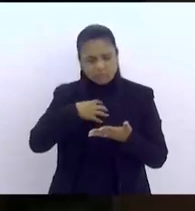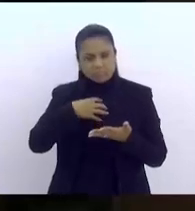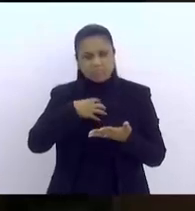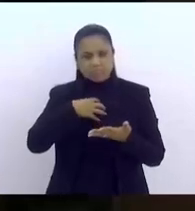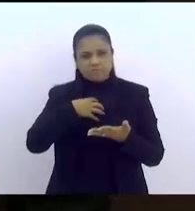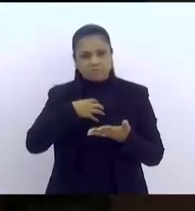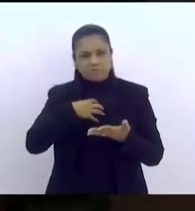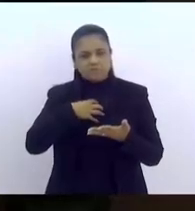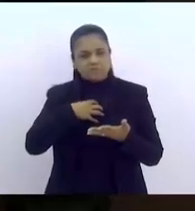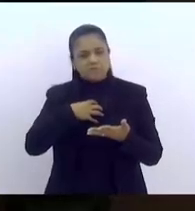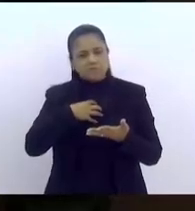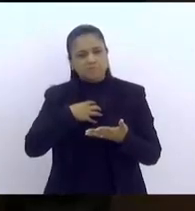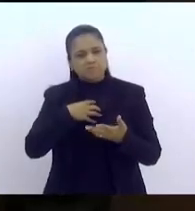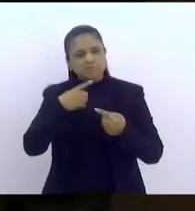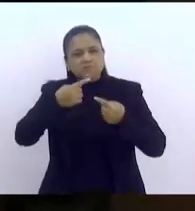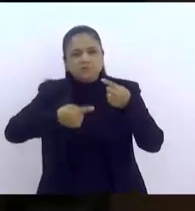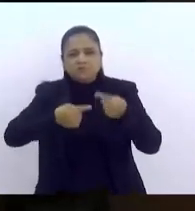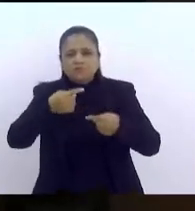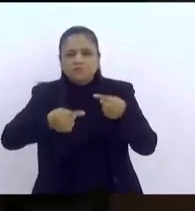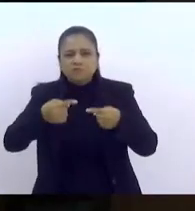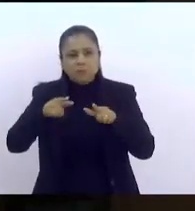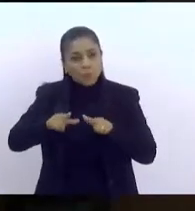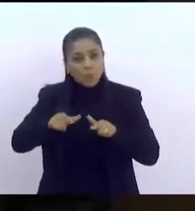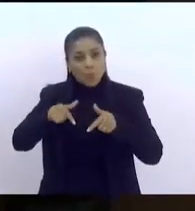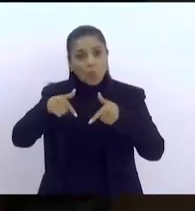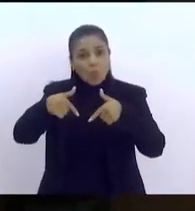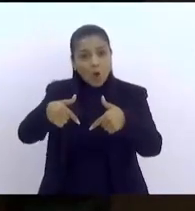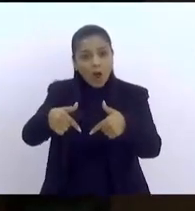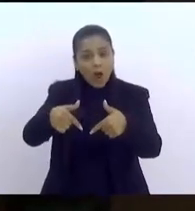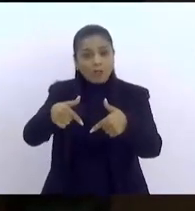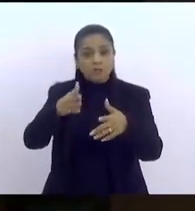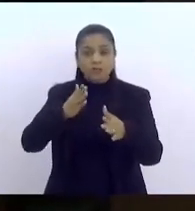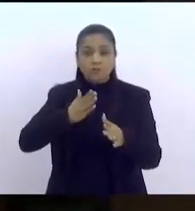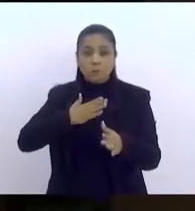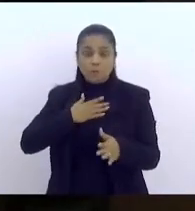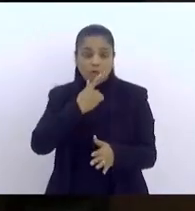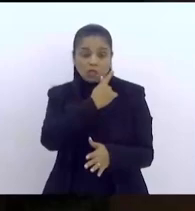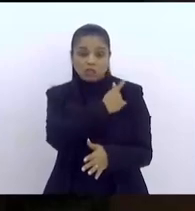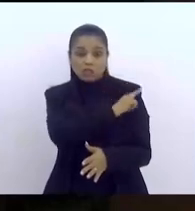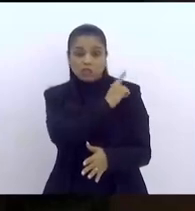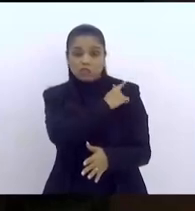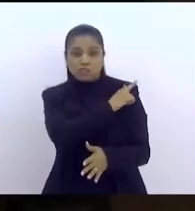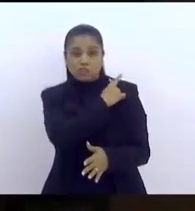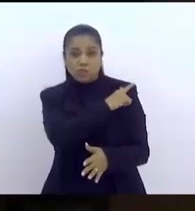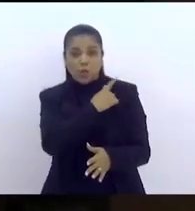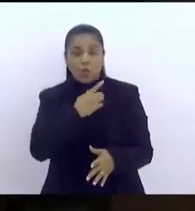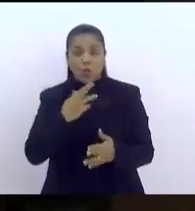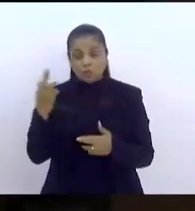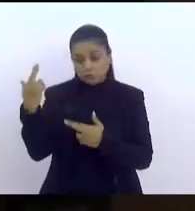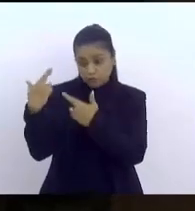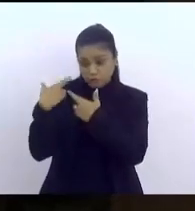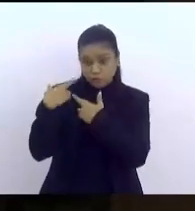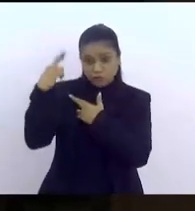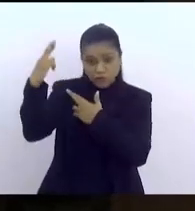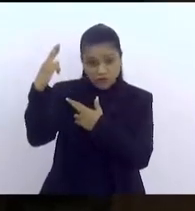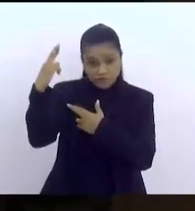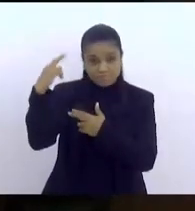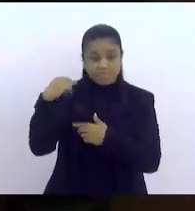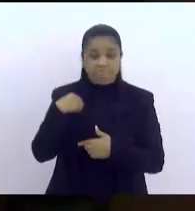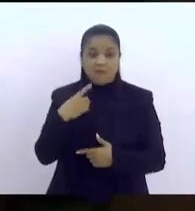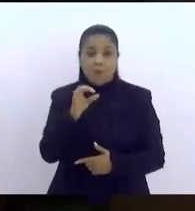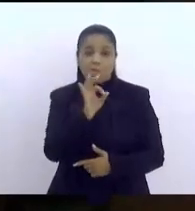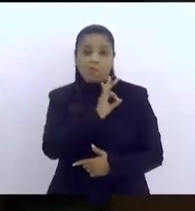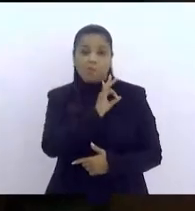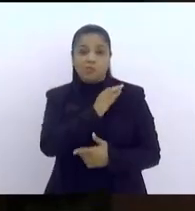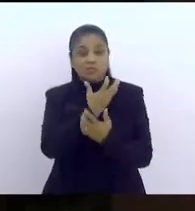sendo discutido um ato que ocorreu na minha gestão de chefe da Polícia Civil. Eu tenho a felicidade de dizer que,